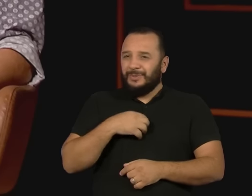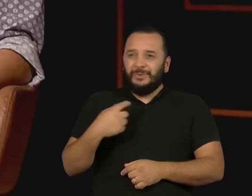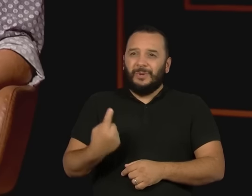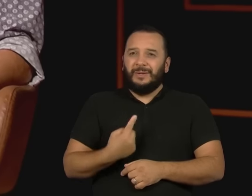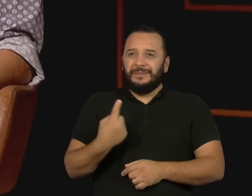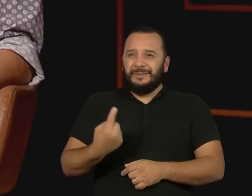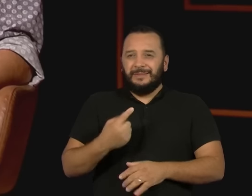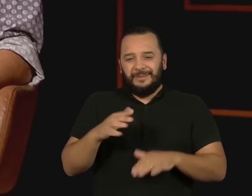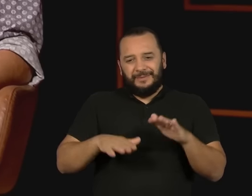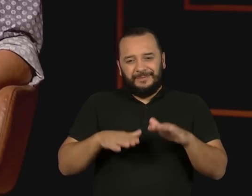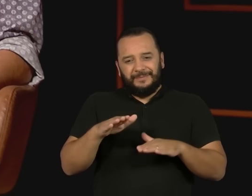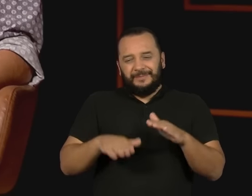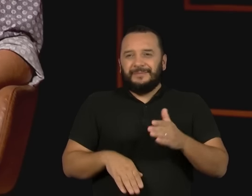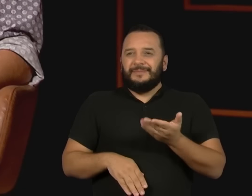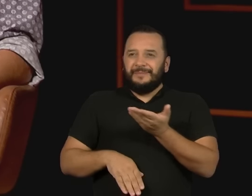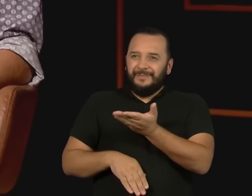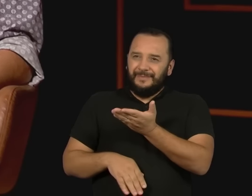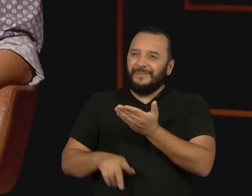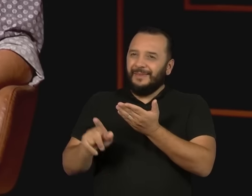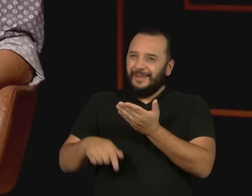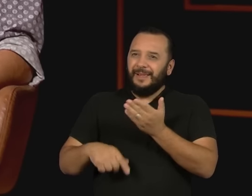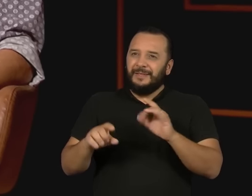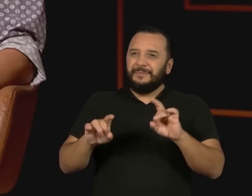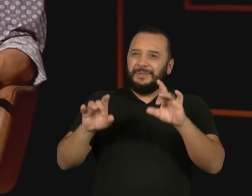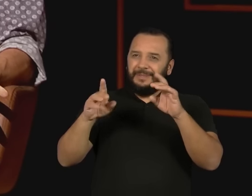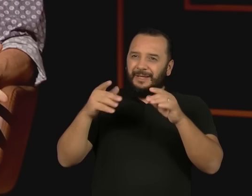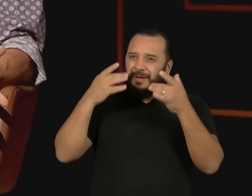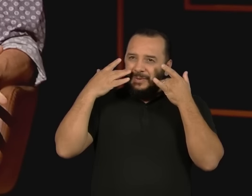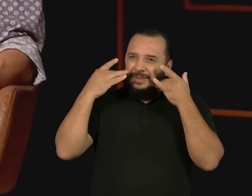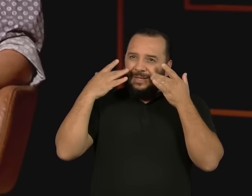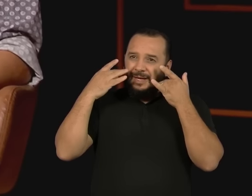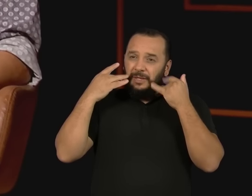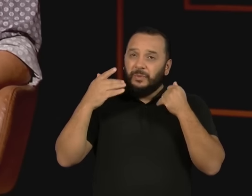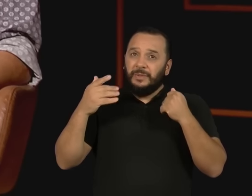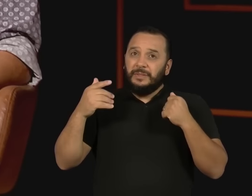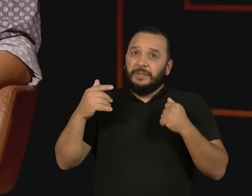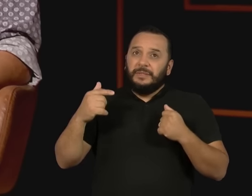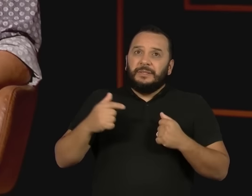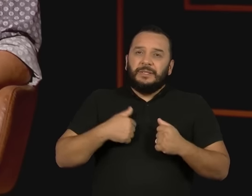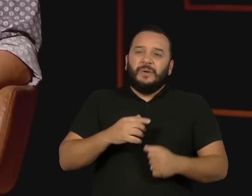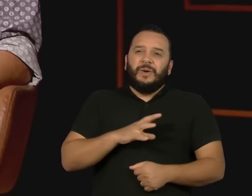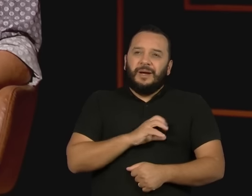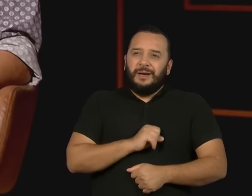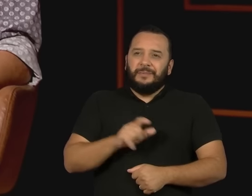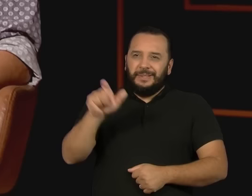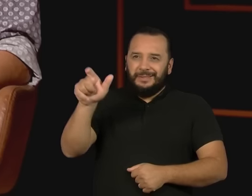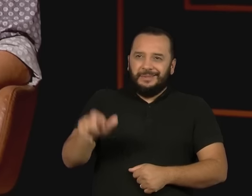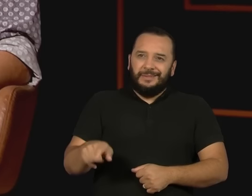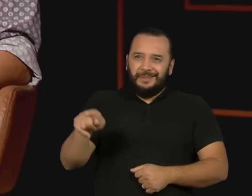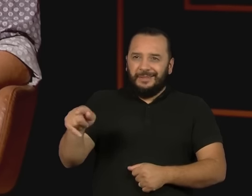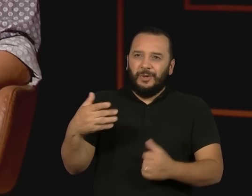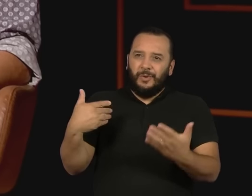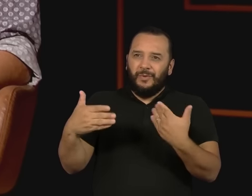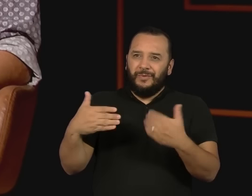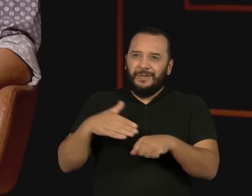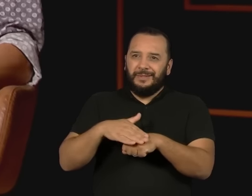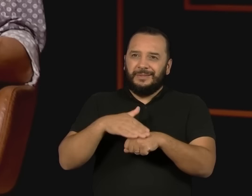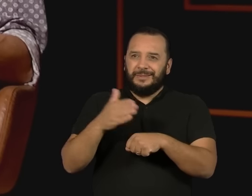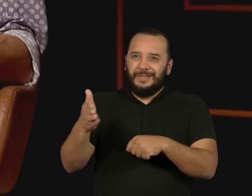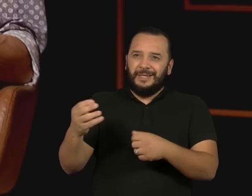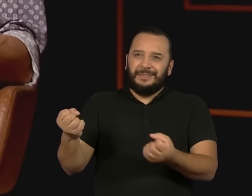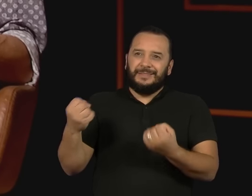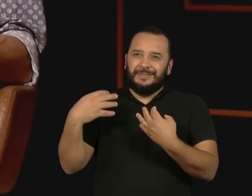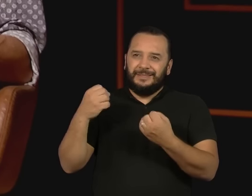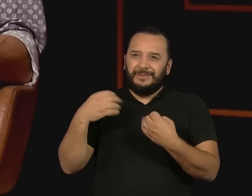né? Então, um grande homem de teatro e um cara que eu, enfim, amei, amo conversar, contracenar, me ensinou